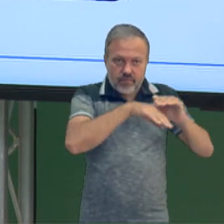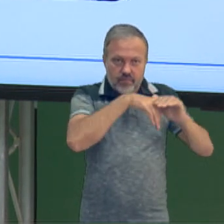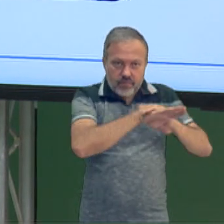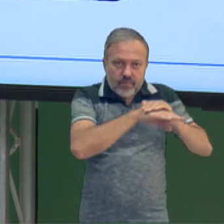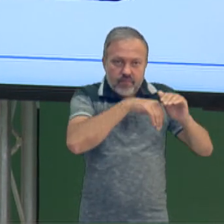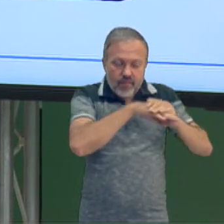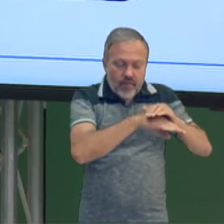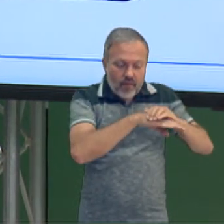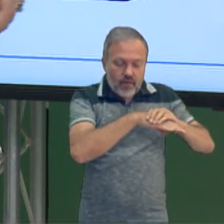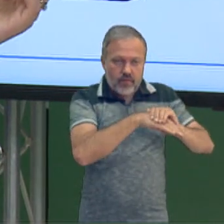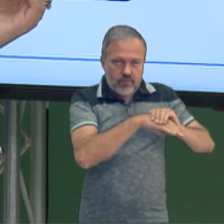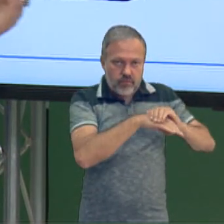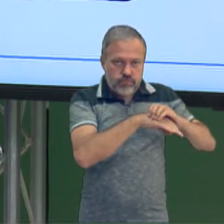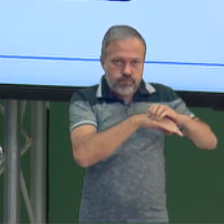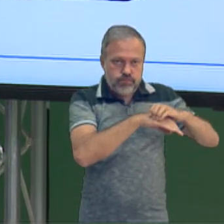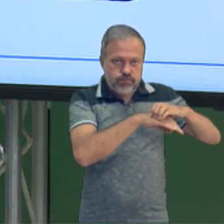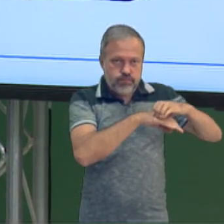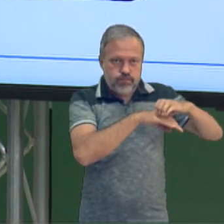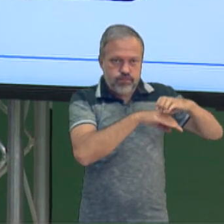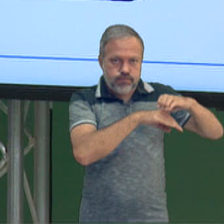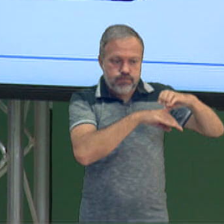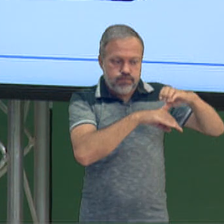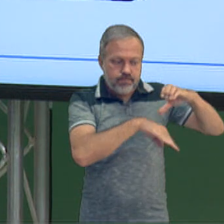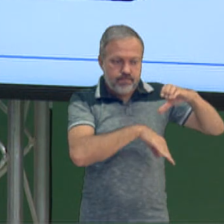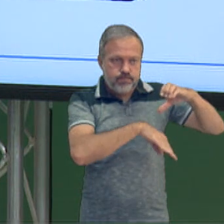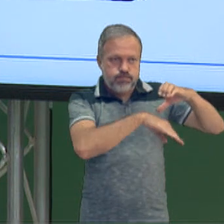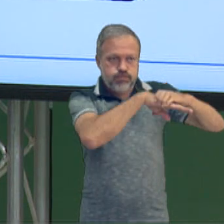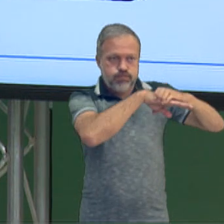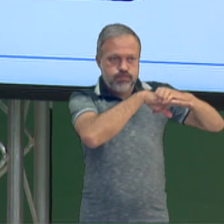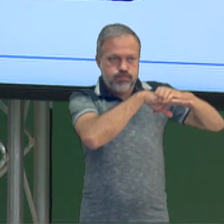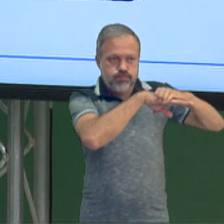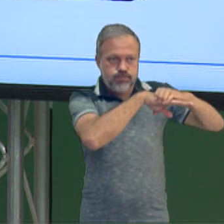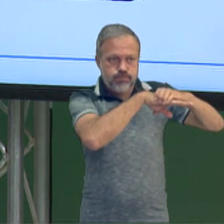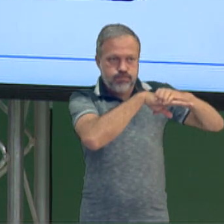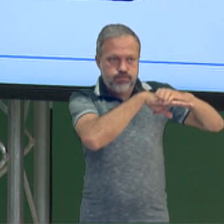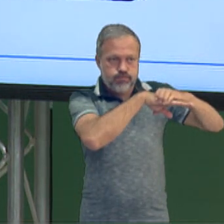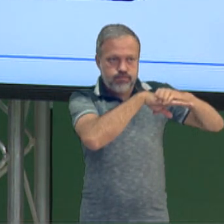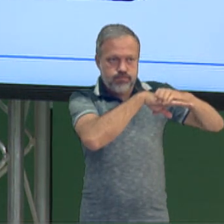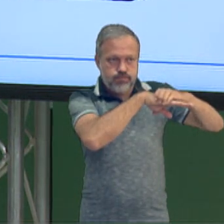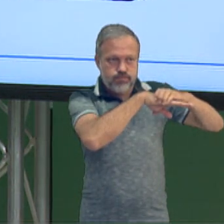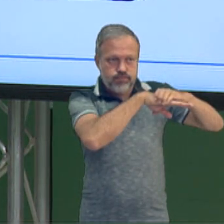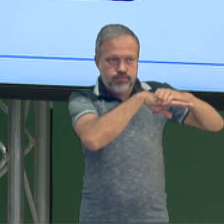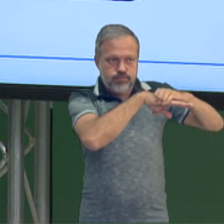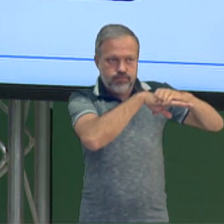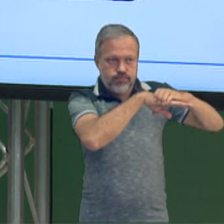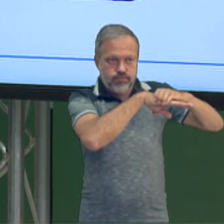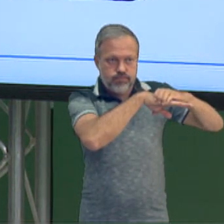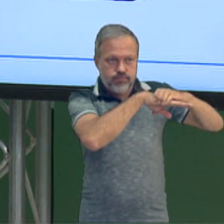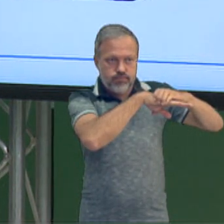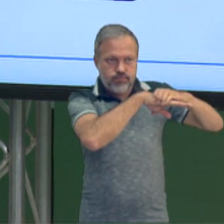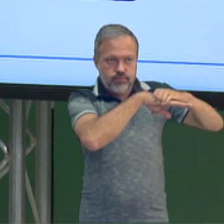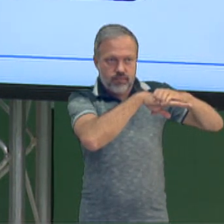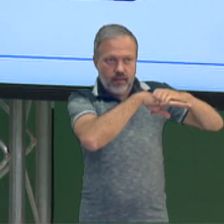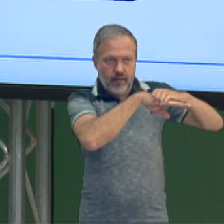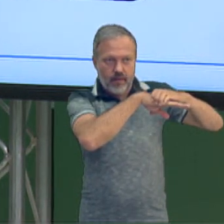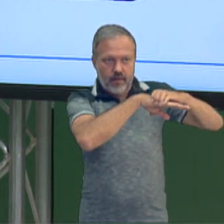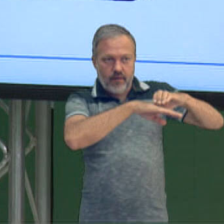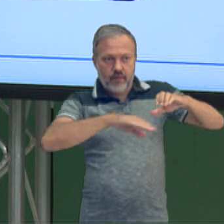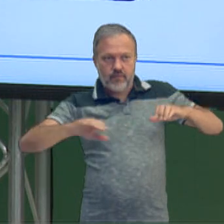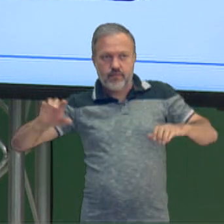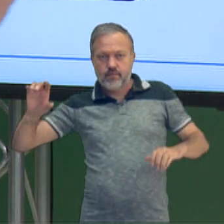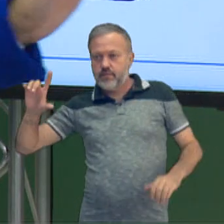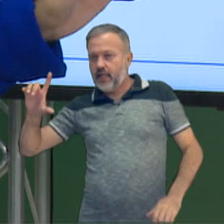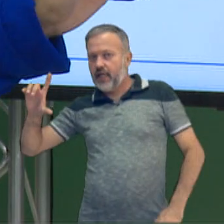corpo. O HDL, ele é um lipídio de alta densidade. Ele não consegue ficar acumulado. E ele ainda